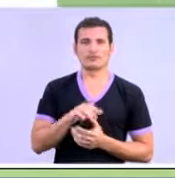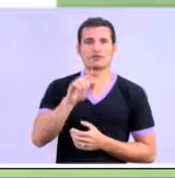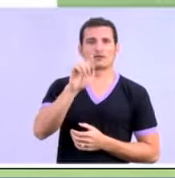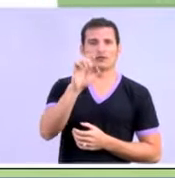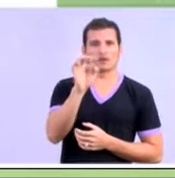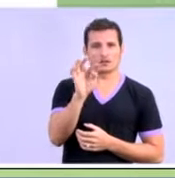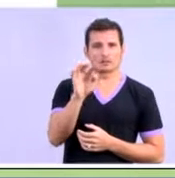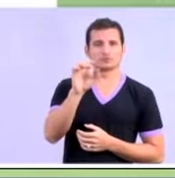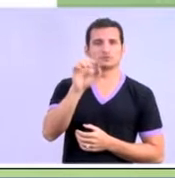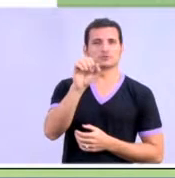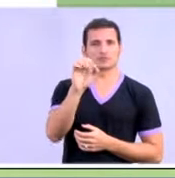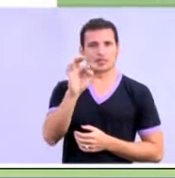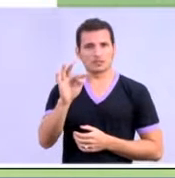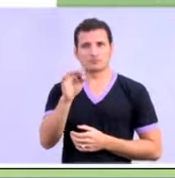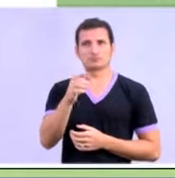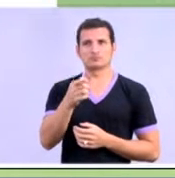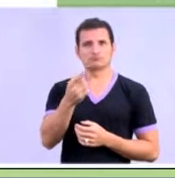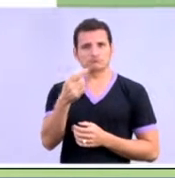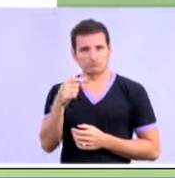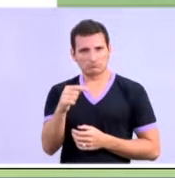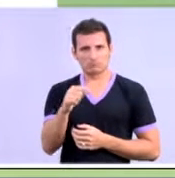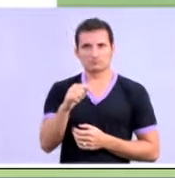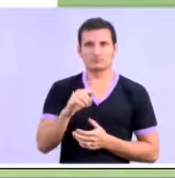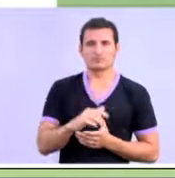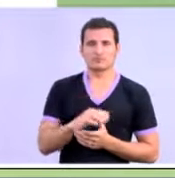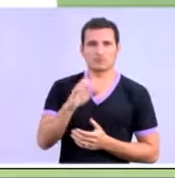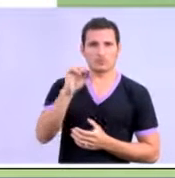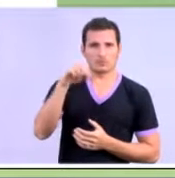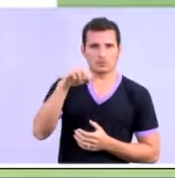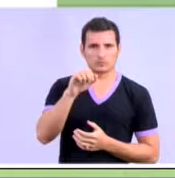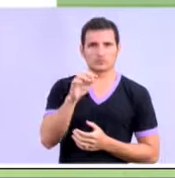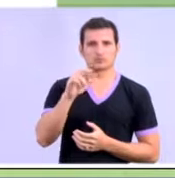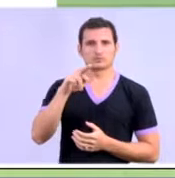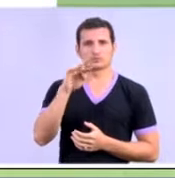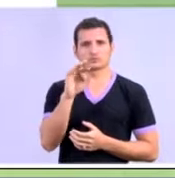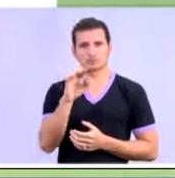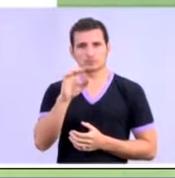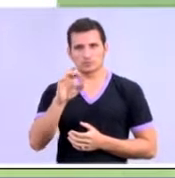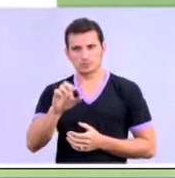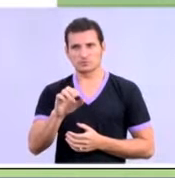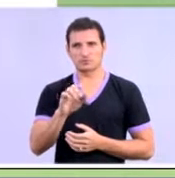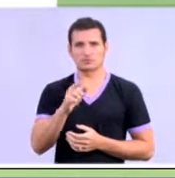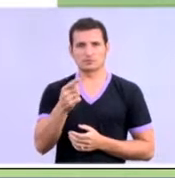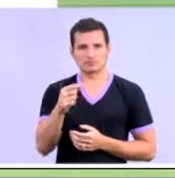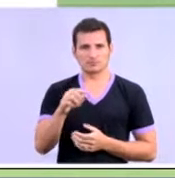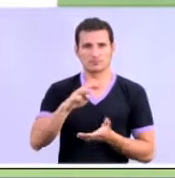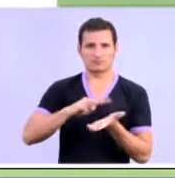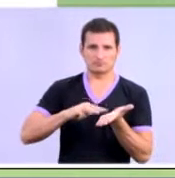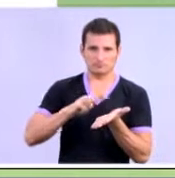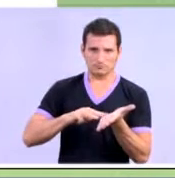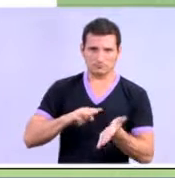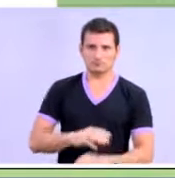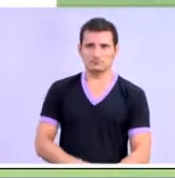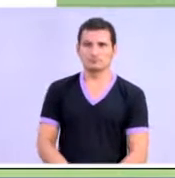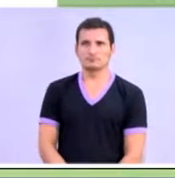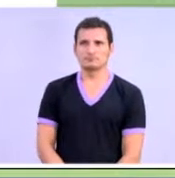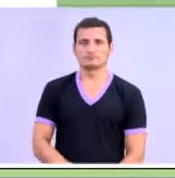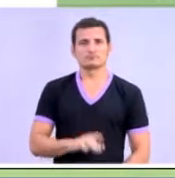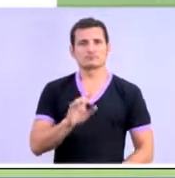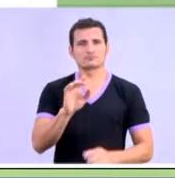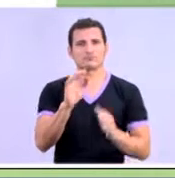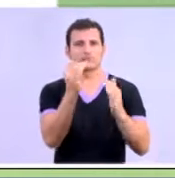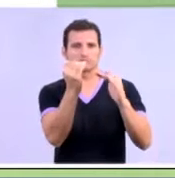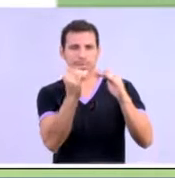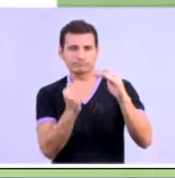etc. Ok. Aí no meio eu coloco os construtores e por último os métodos. Isso é uma maneira